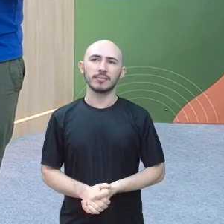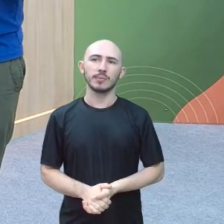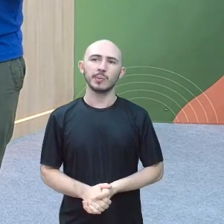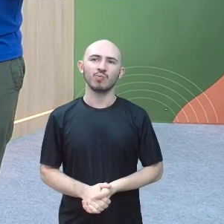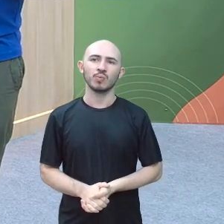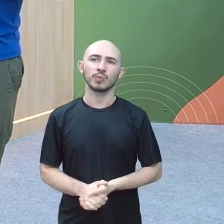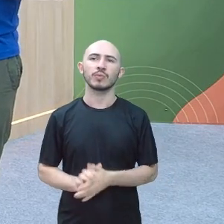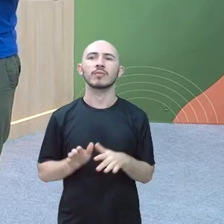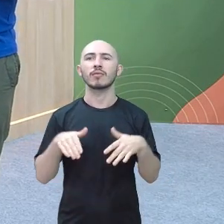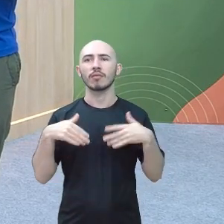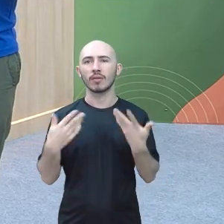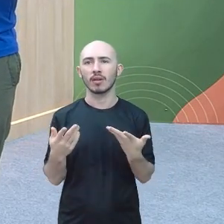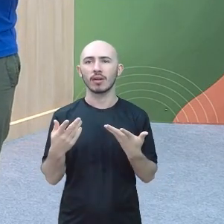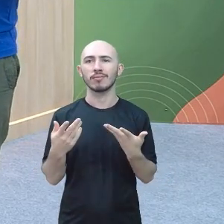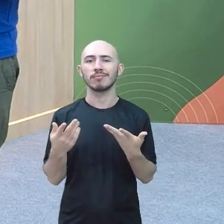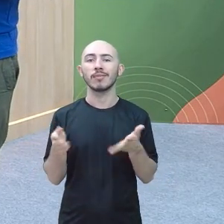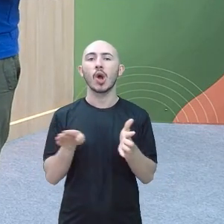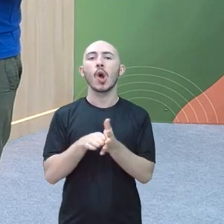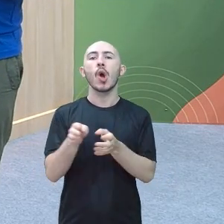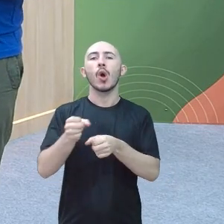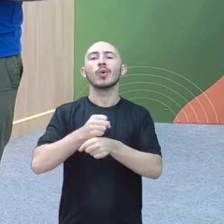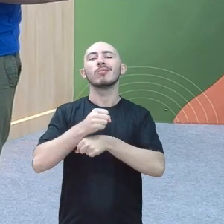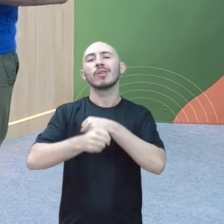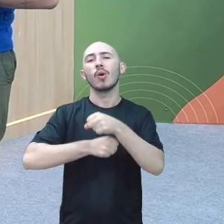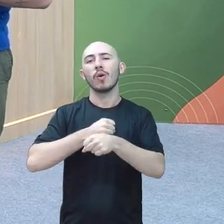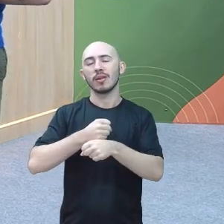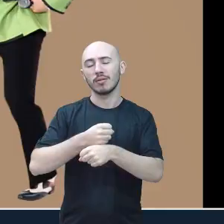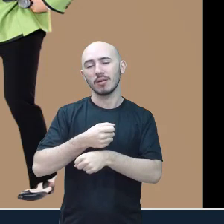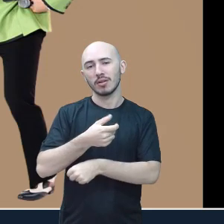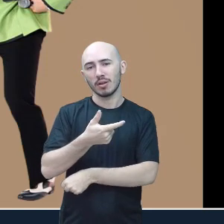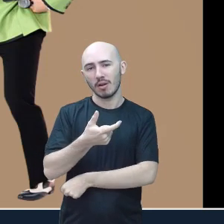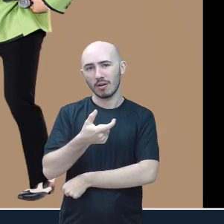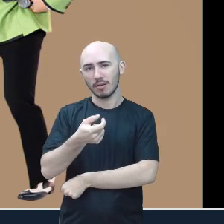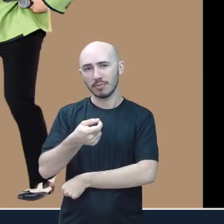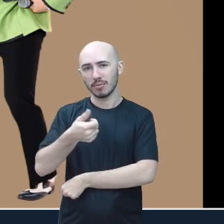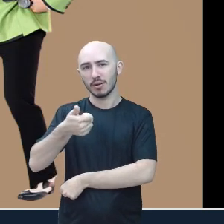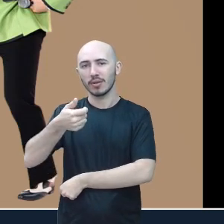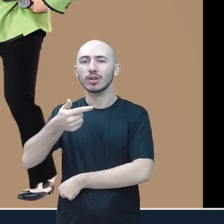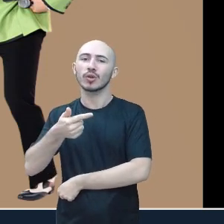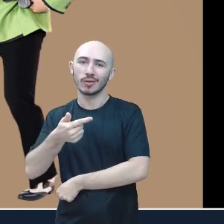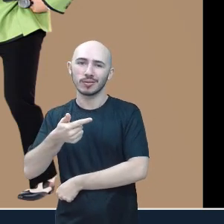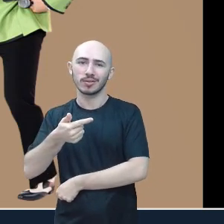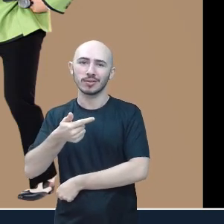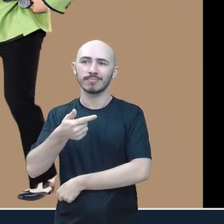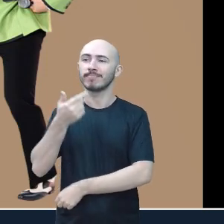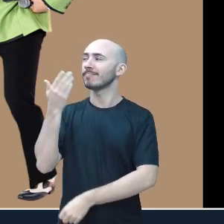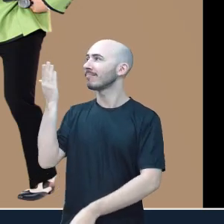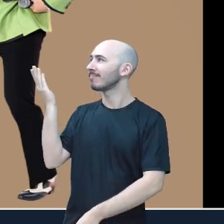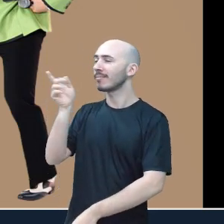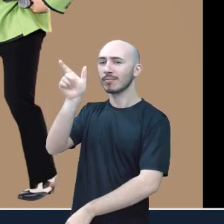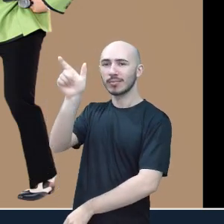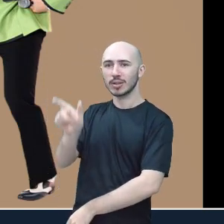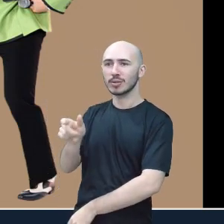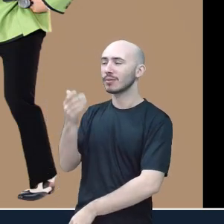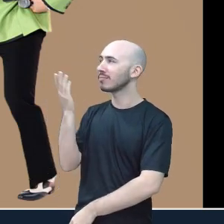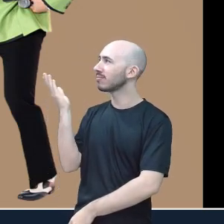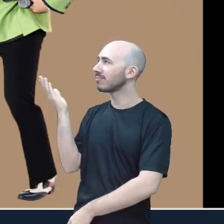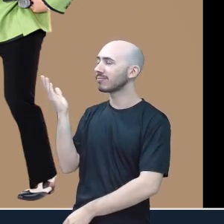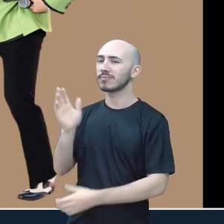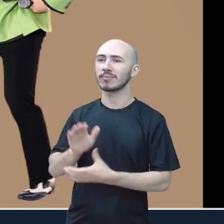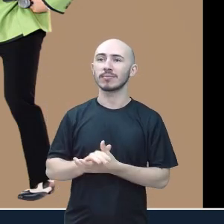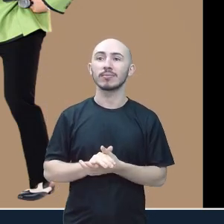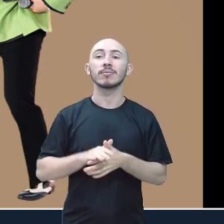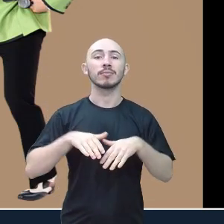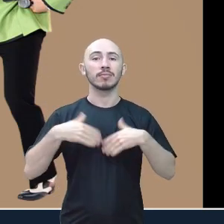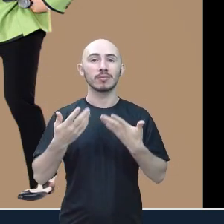E aí a gente chega em 2012, né? Graças a essa figura que o